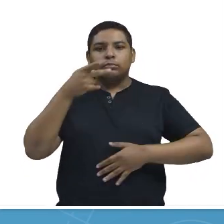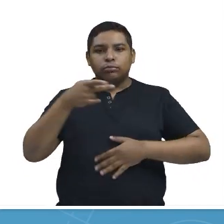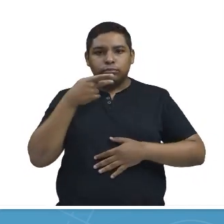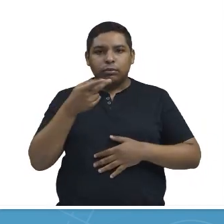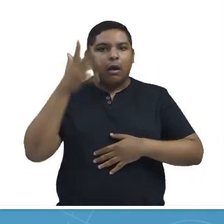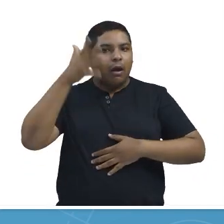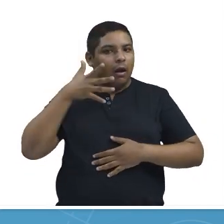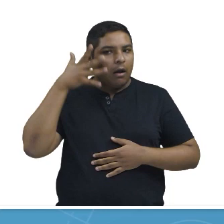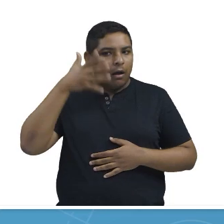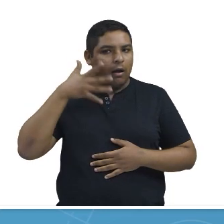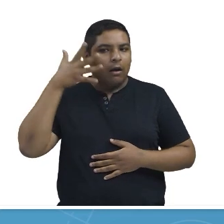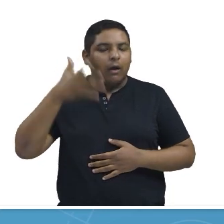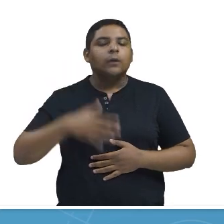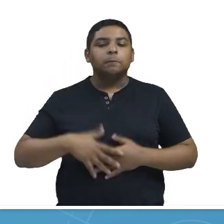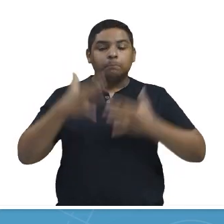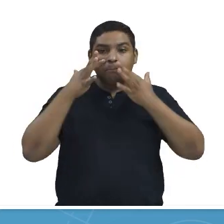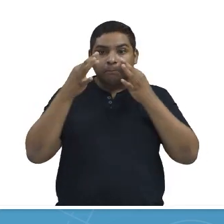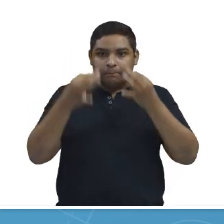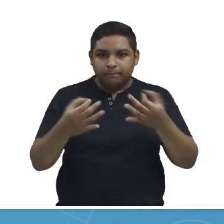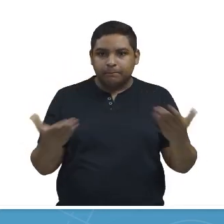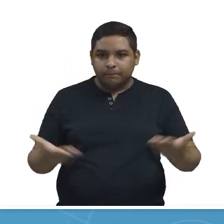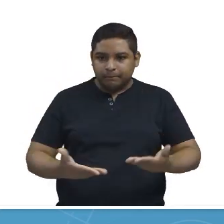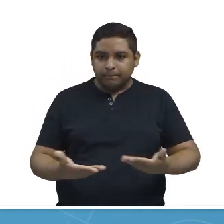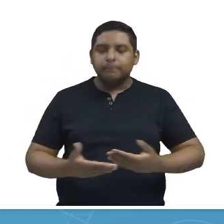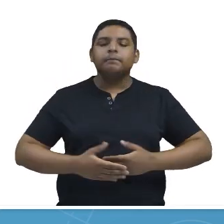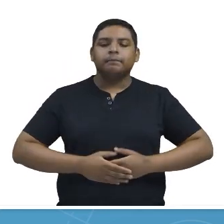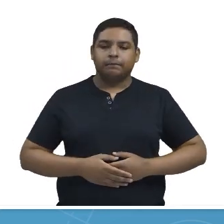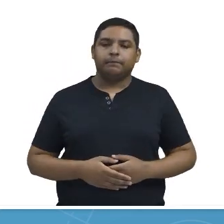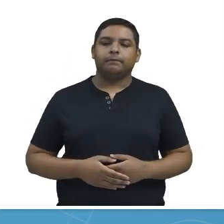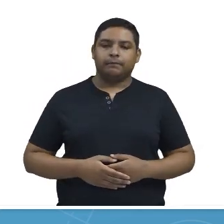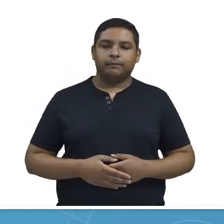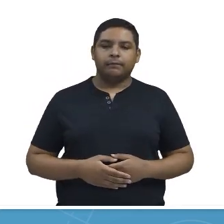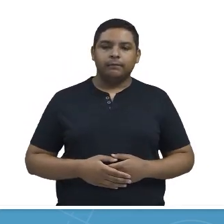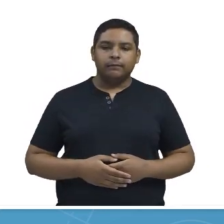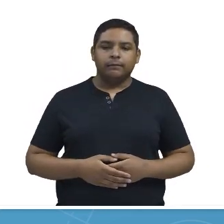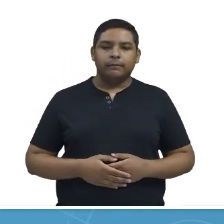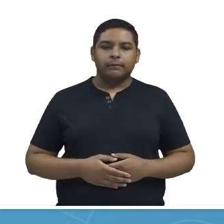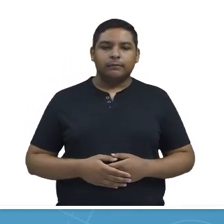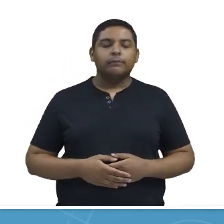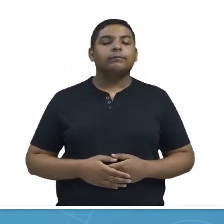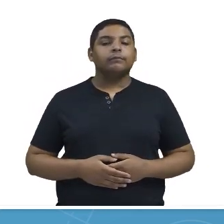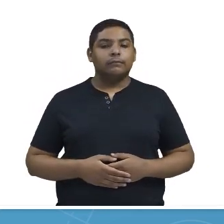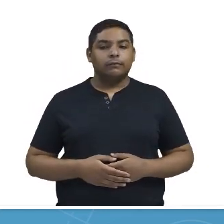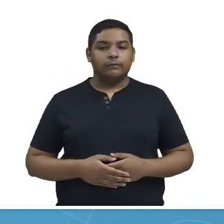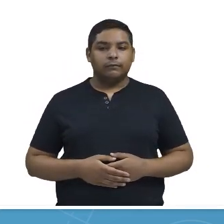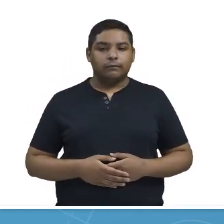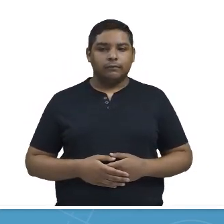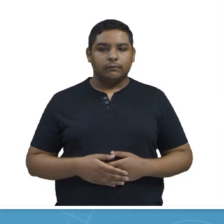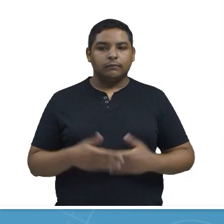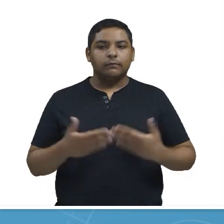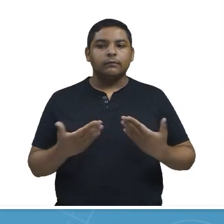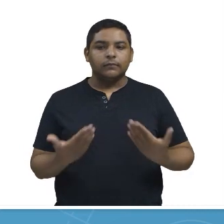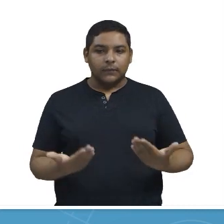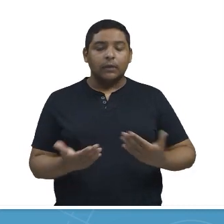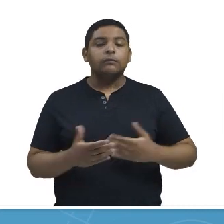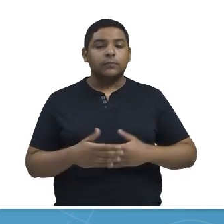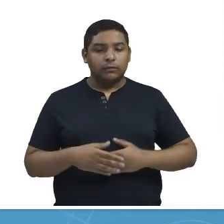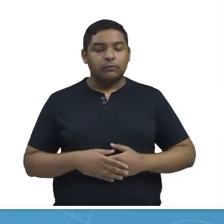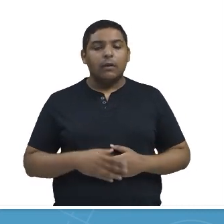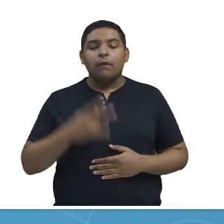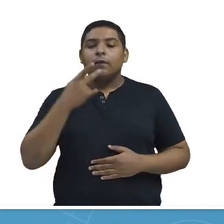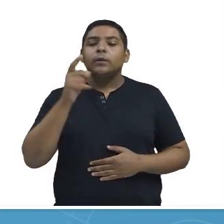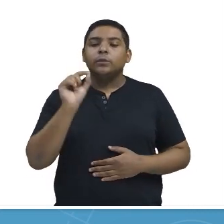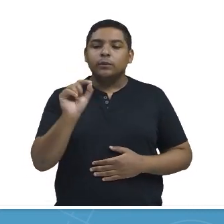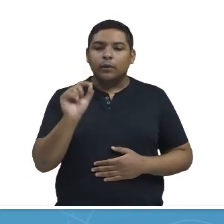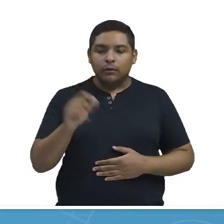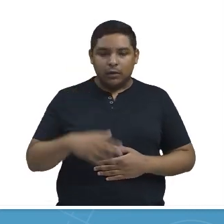certo? Vamos nos concentrar a partir de agora, tudo bem? Vamos acompanhar aqui comigo, people. Então olha só, estamos falando do Relative Pronoun